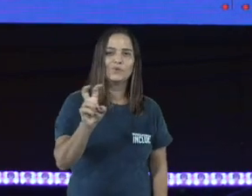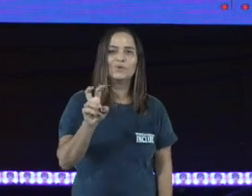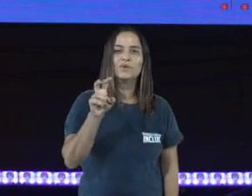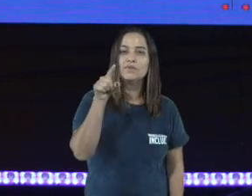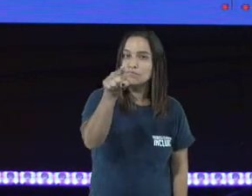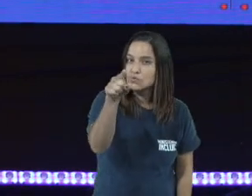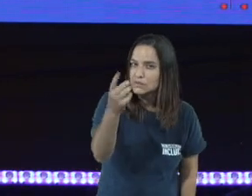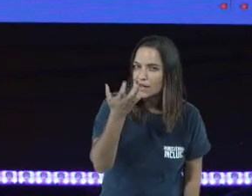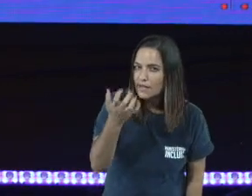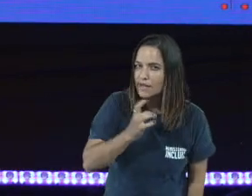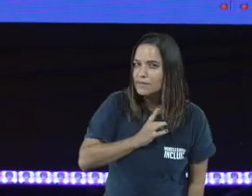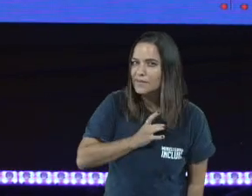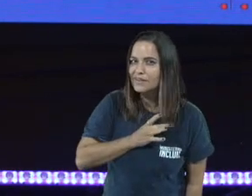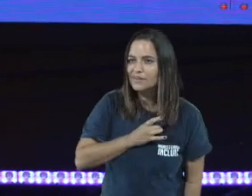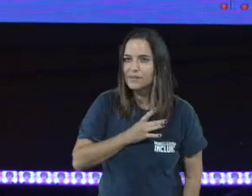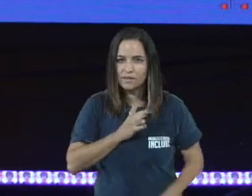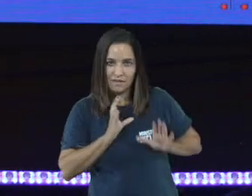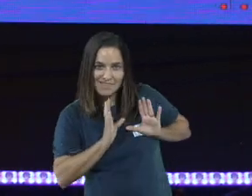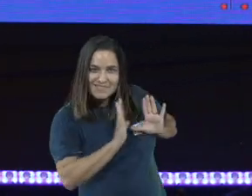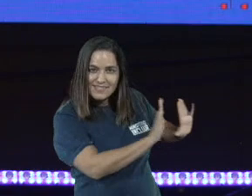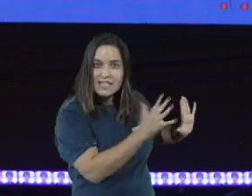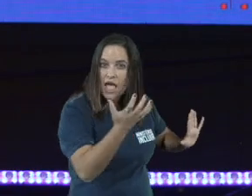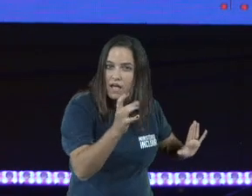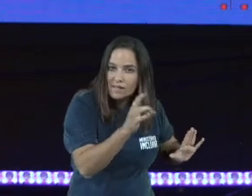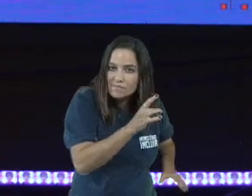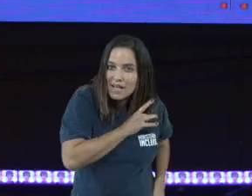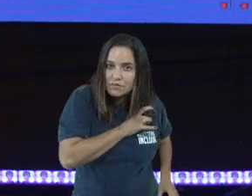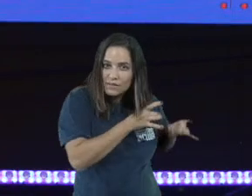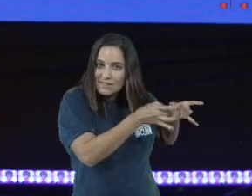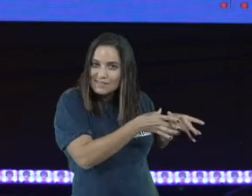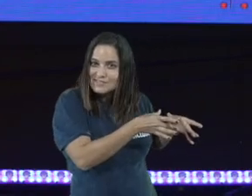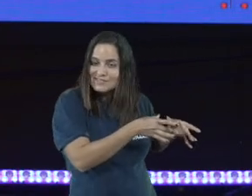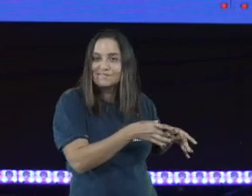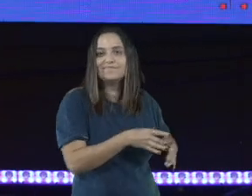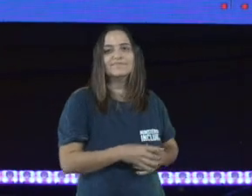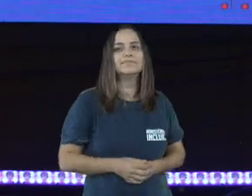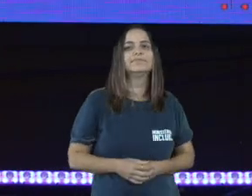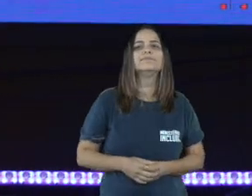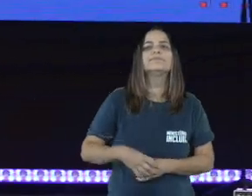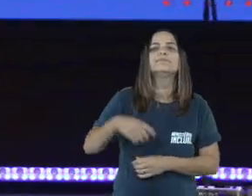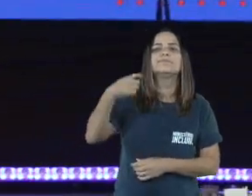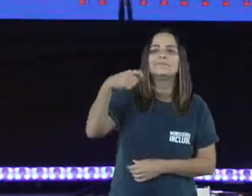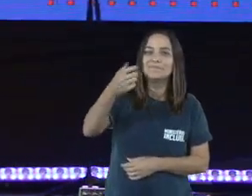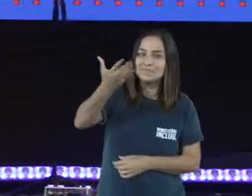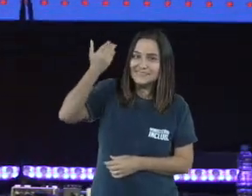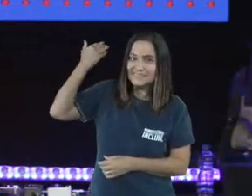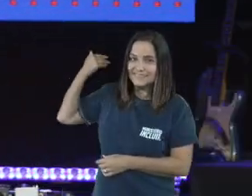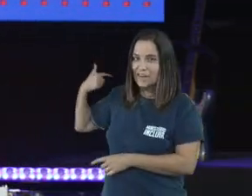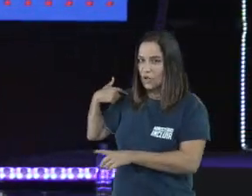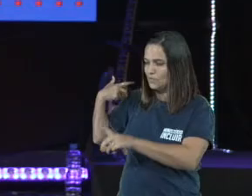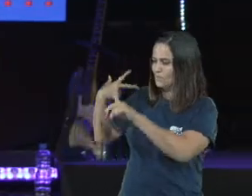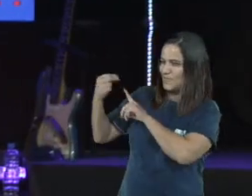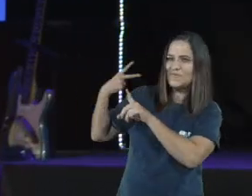reprise Olha no retrovisor você tem retrovisor no seu carro Quê que você possa que autorizou seu olho tá atrás de você olhe para o